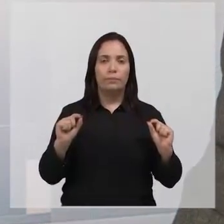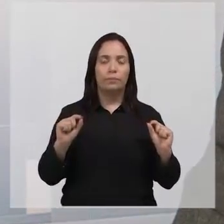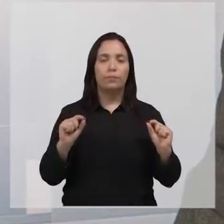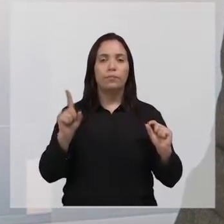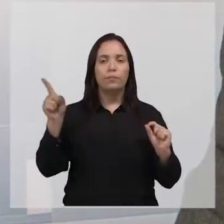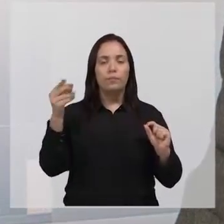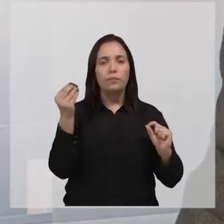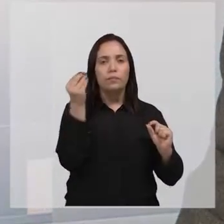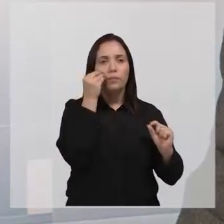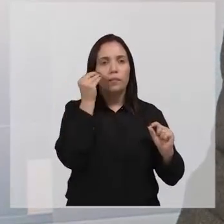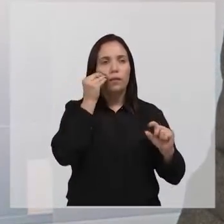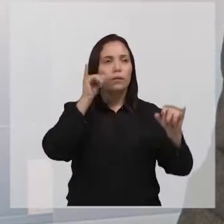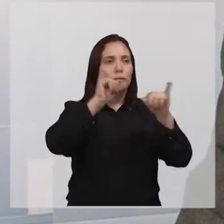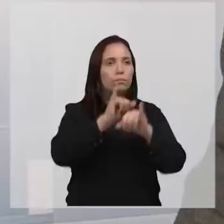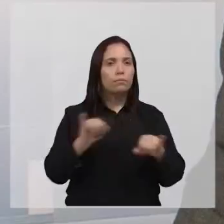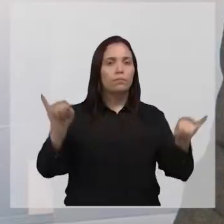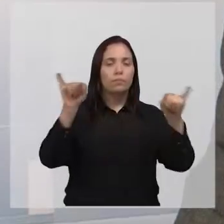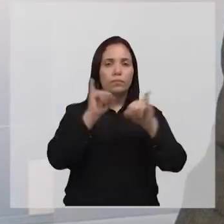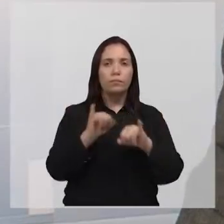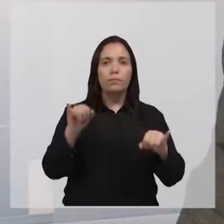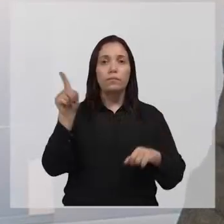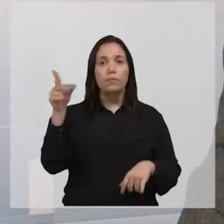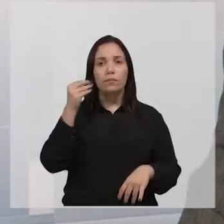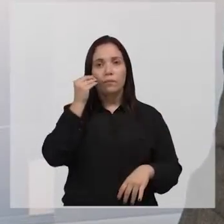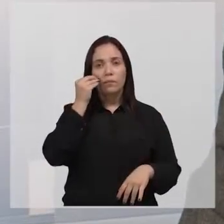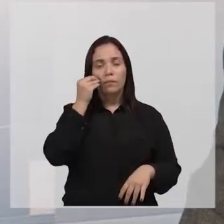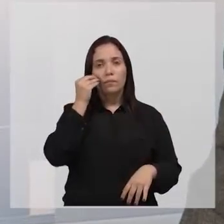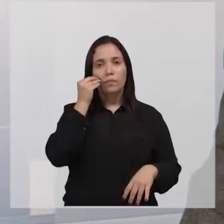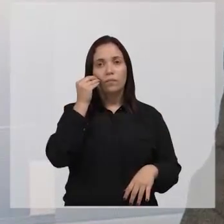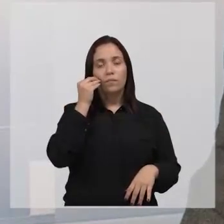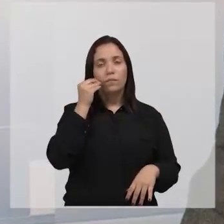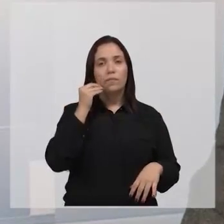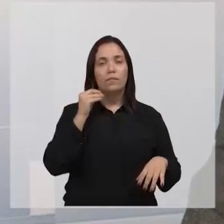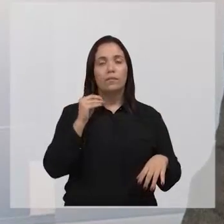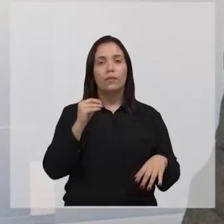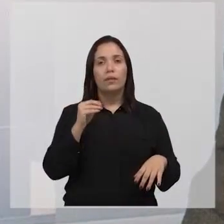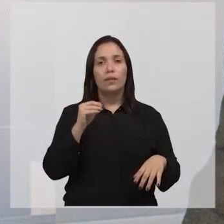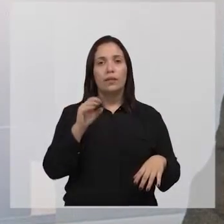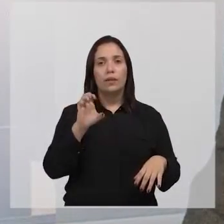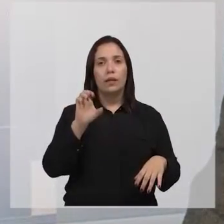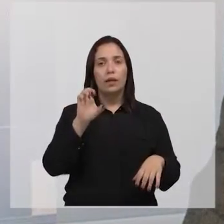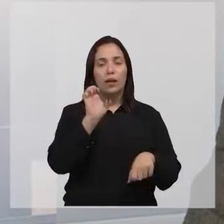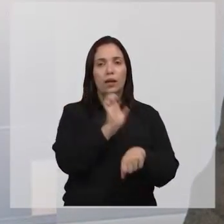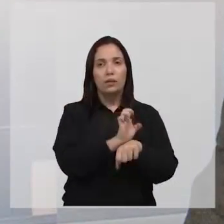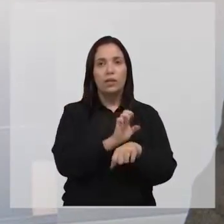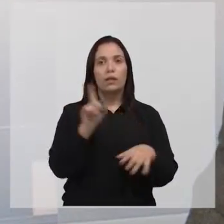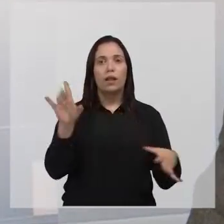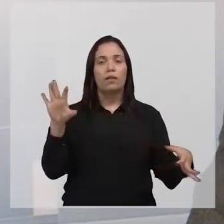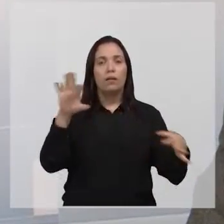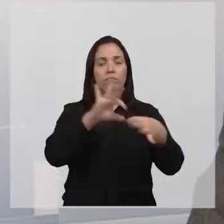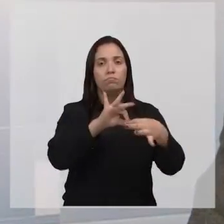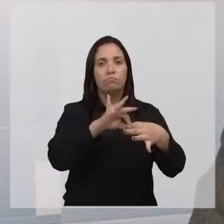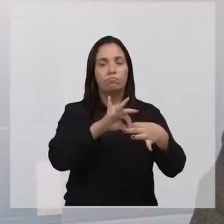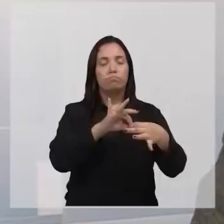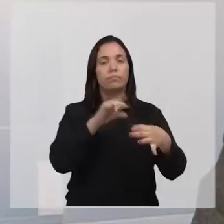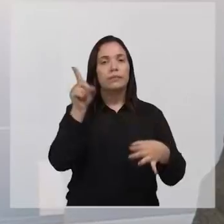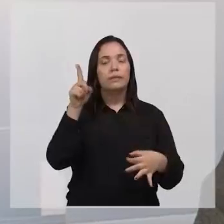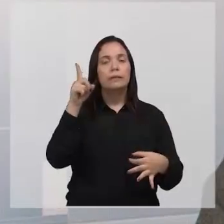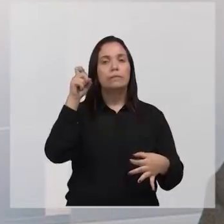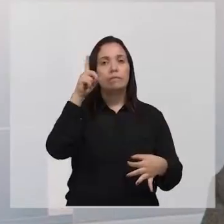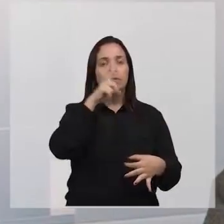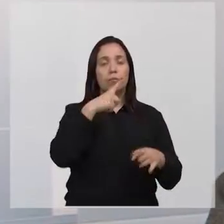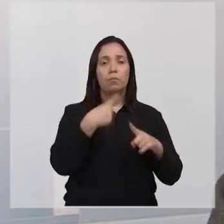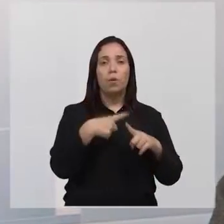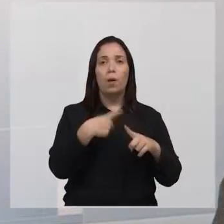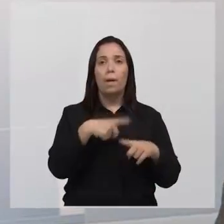é a tentativa de unificação da centro-esquerda e das forças progressistas, e ele está tendo muita dificuldade para conseguir isso,